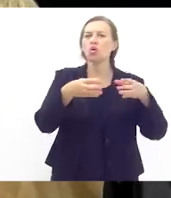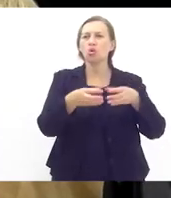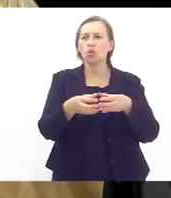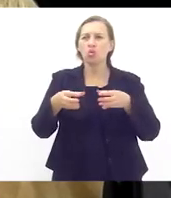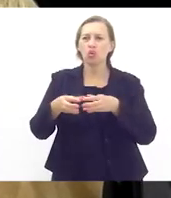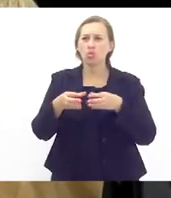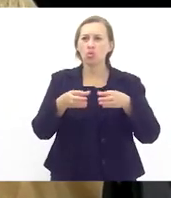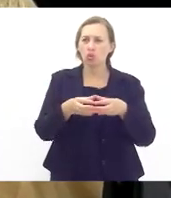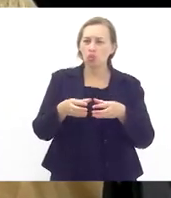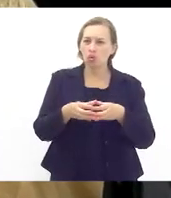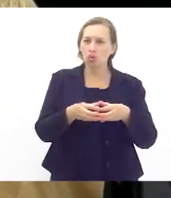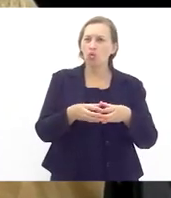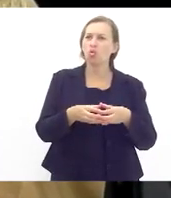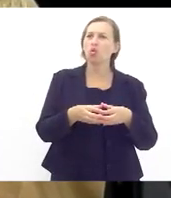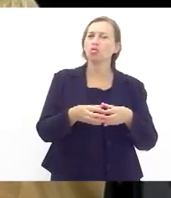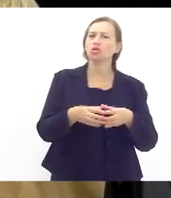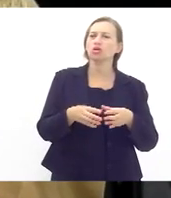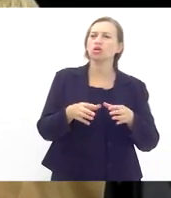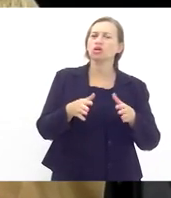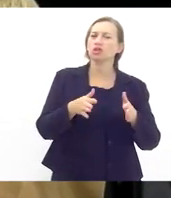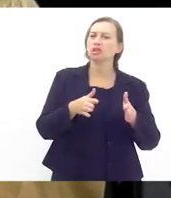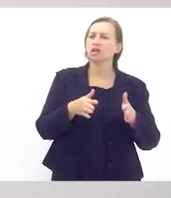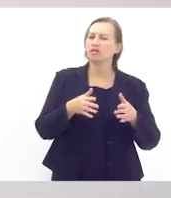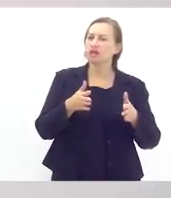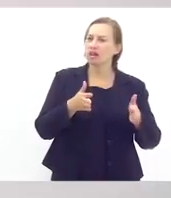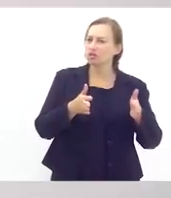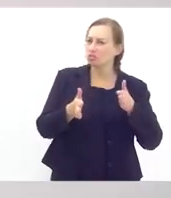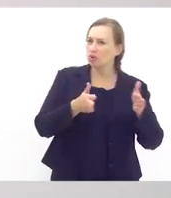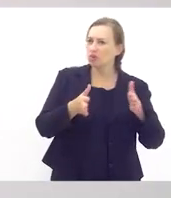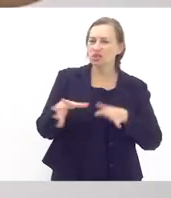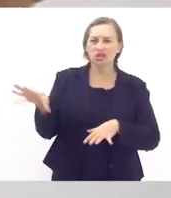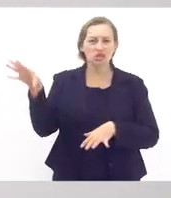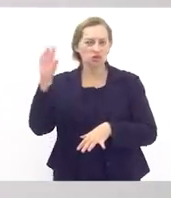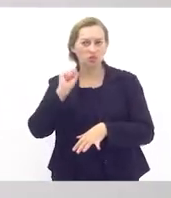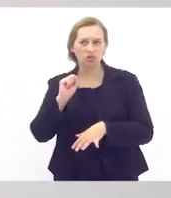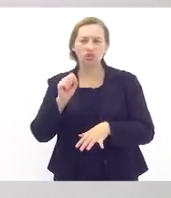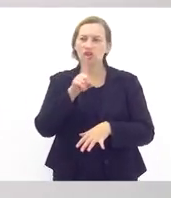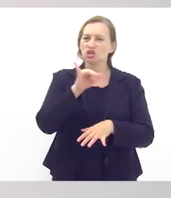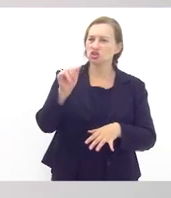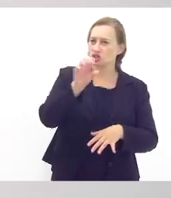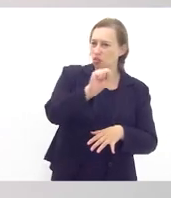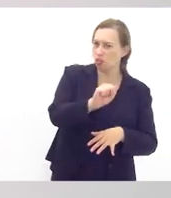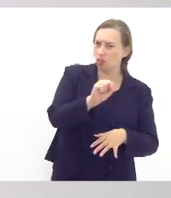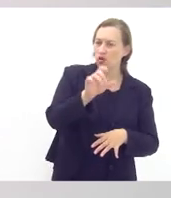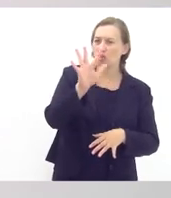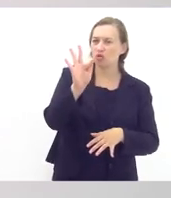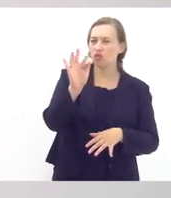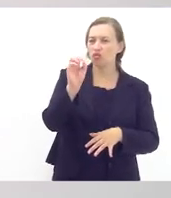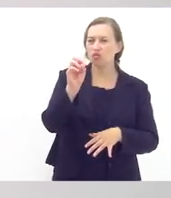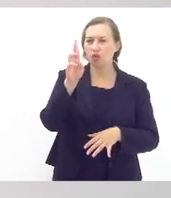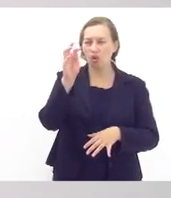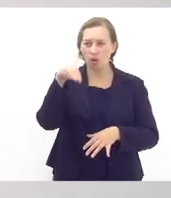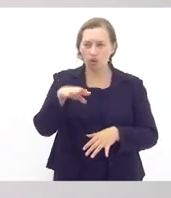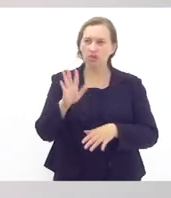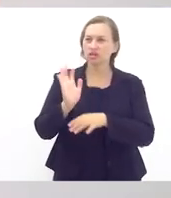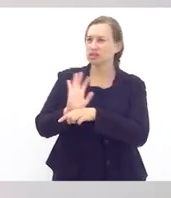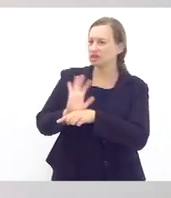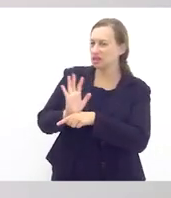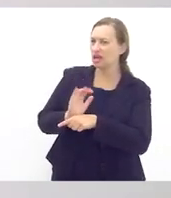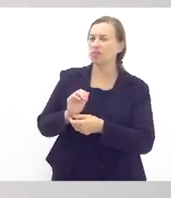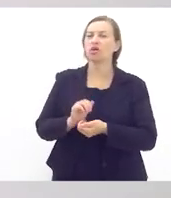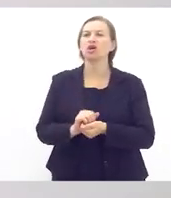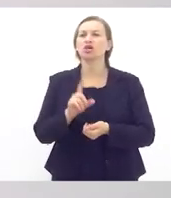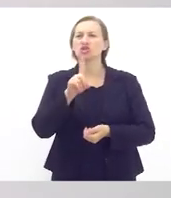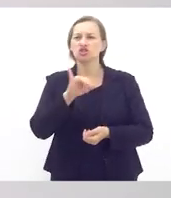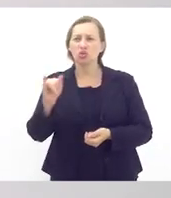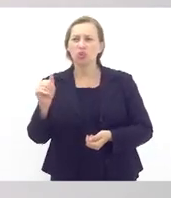participaram dos processos de escuta então tem lá é dia 08/08 nós atendemos o fórum dos festivais de cinema dia 08/02